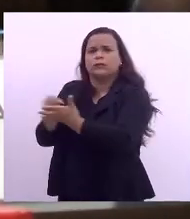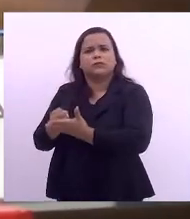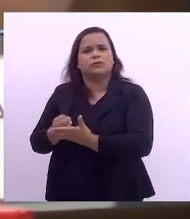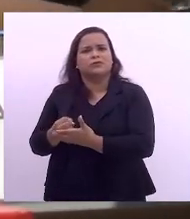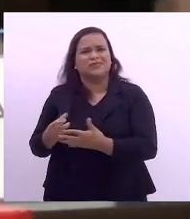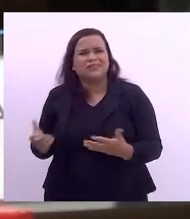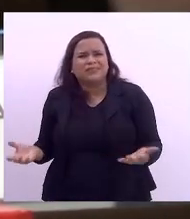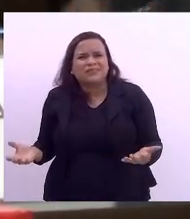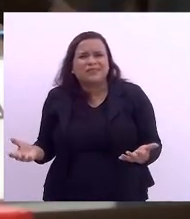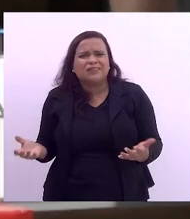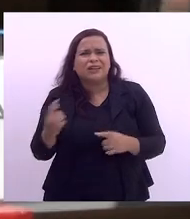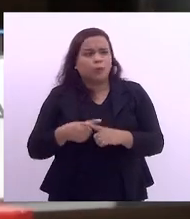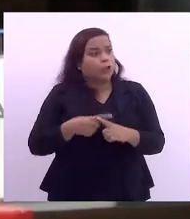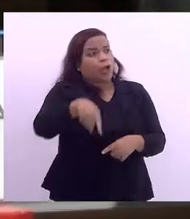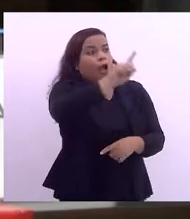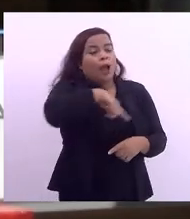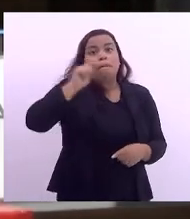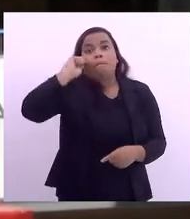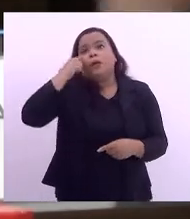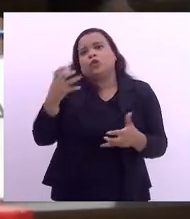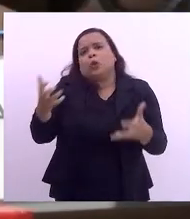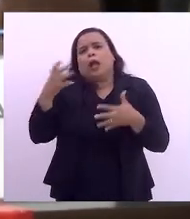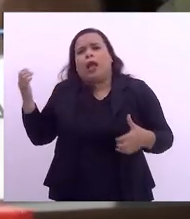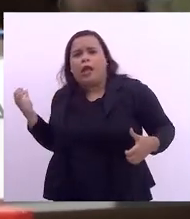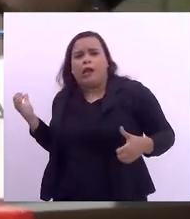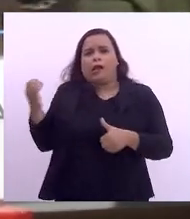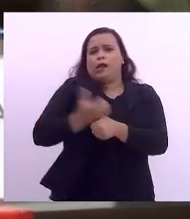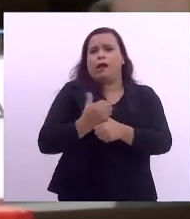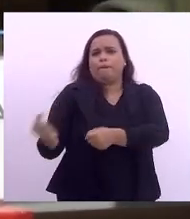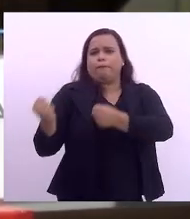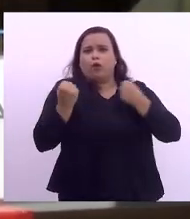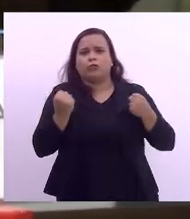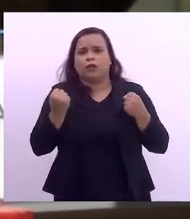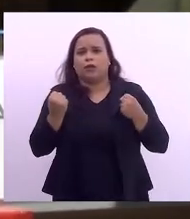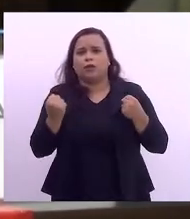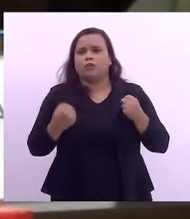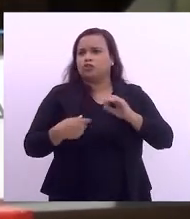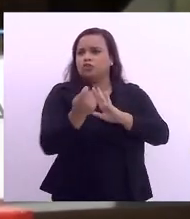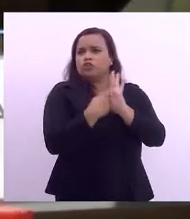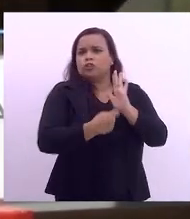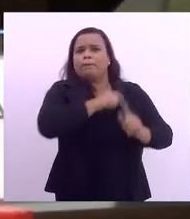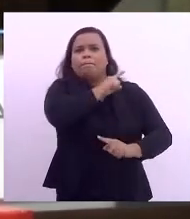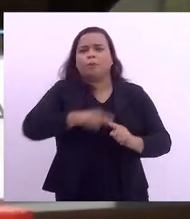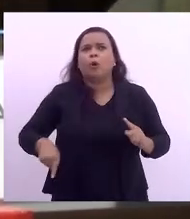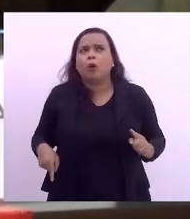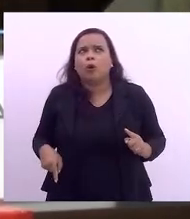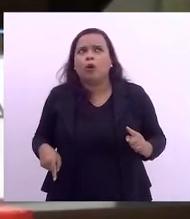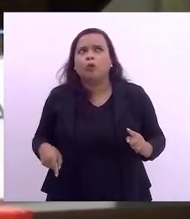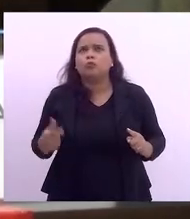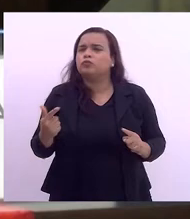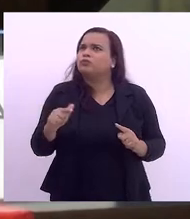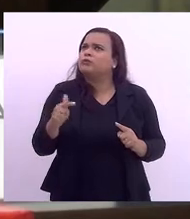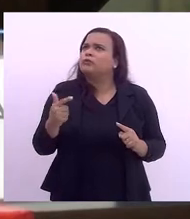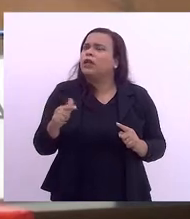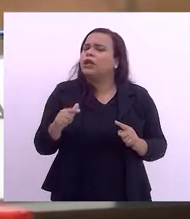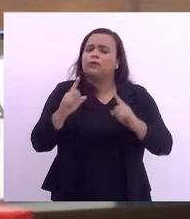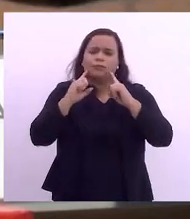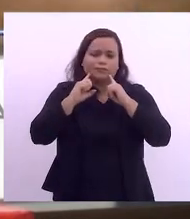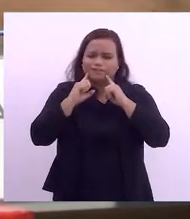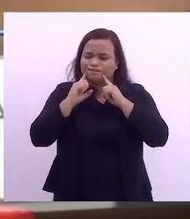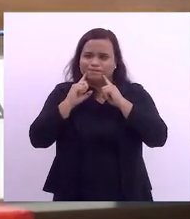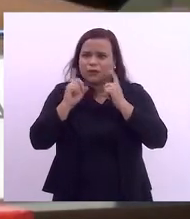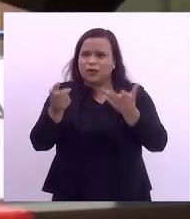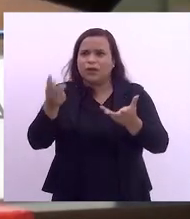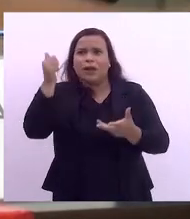querendo ocupar o poder, que isso não era o que estava escrito. Não é para ter essa